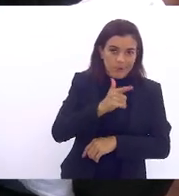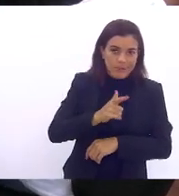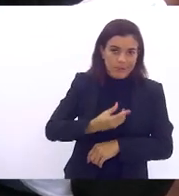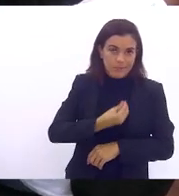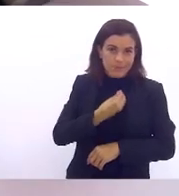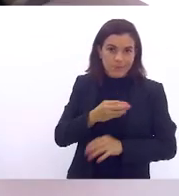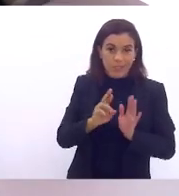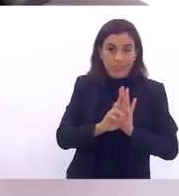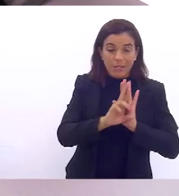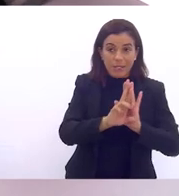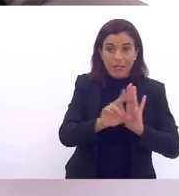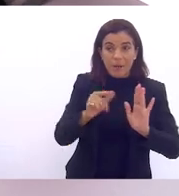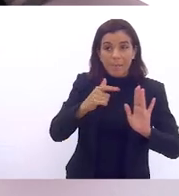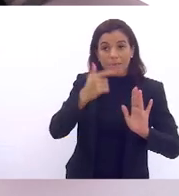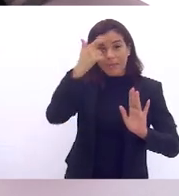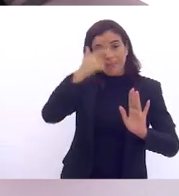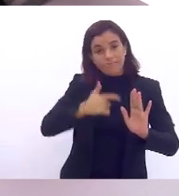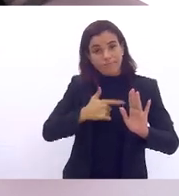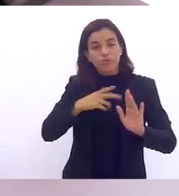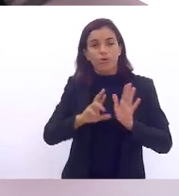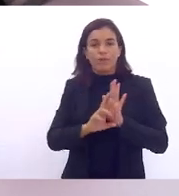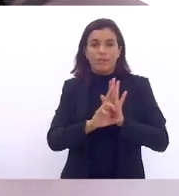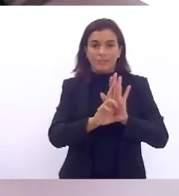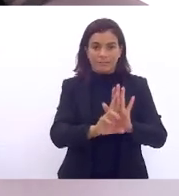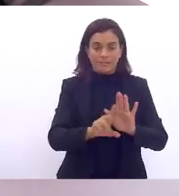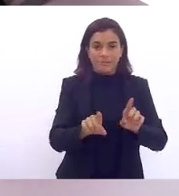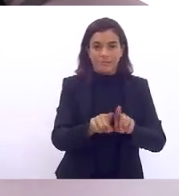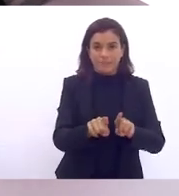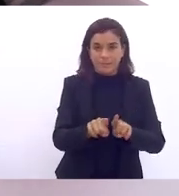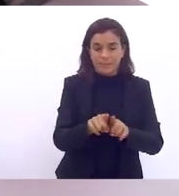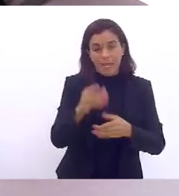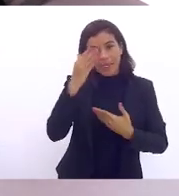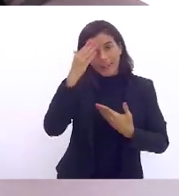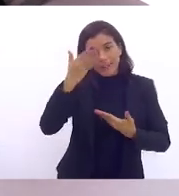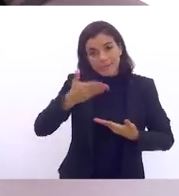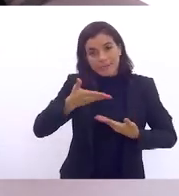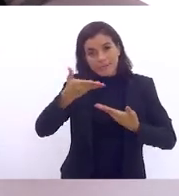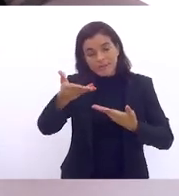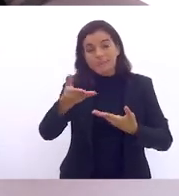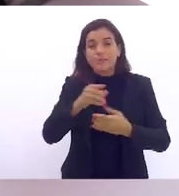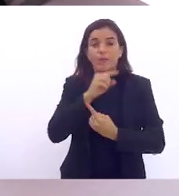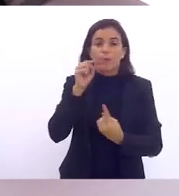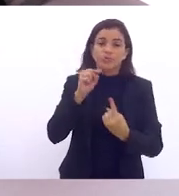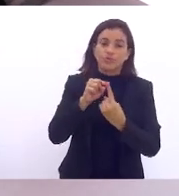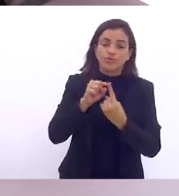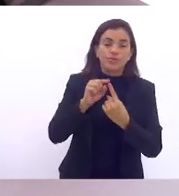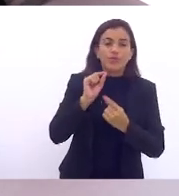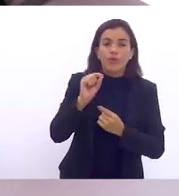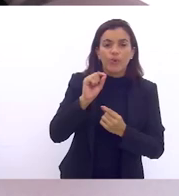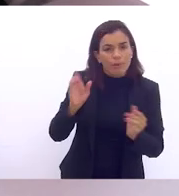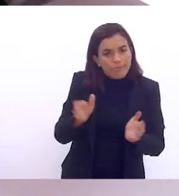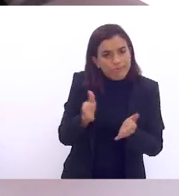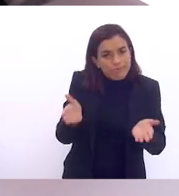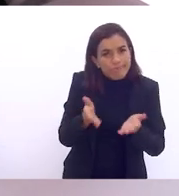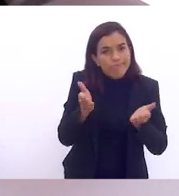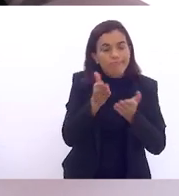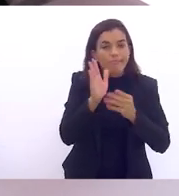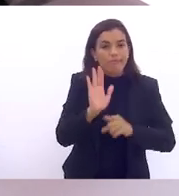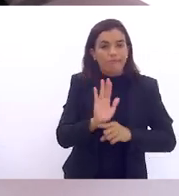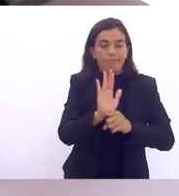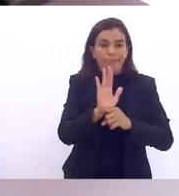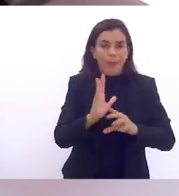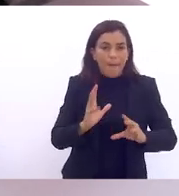subsecretário eh agradecemos o convite eh o nosso intuito e objetivo também é colaborar para